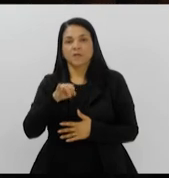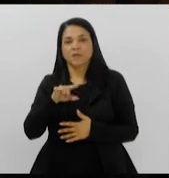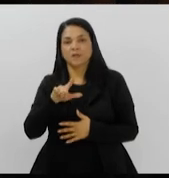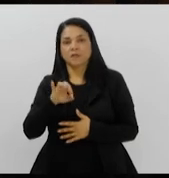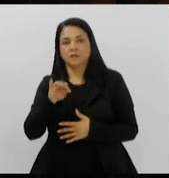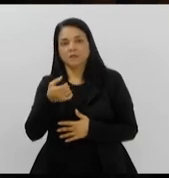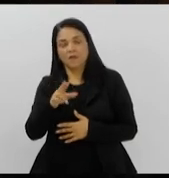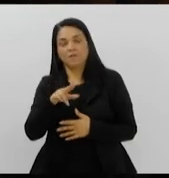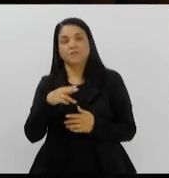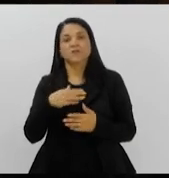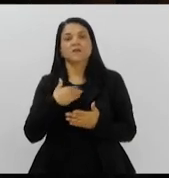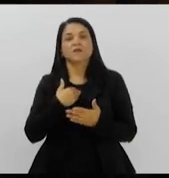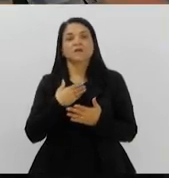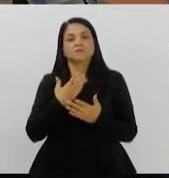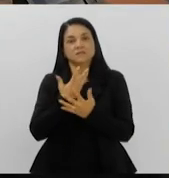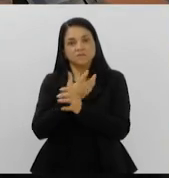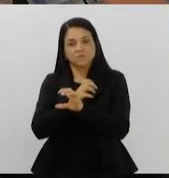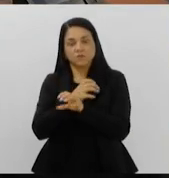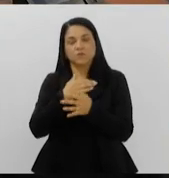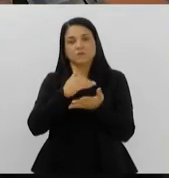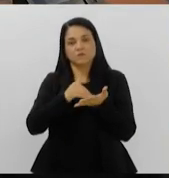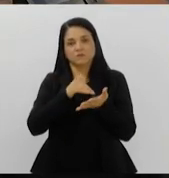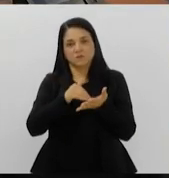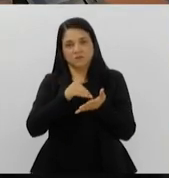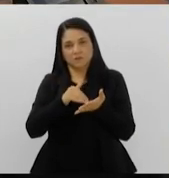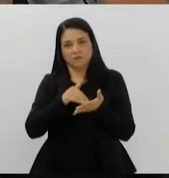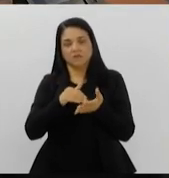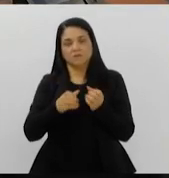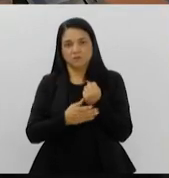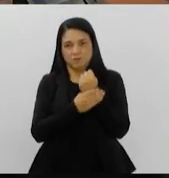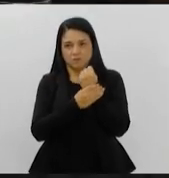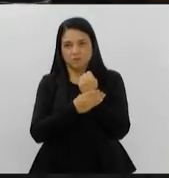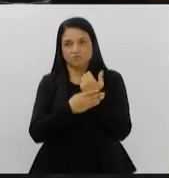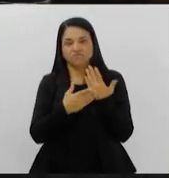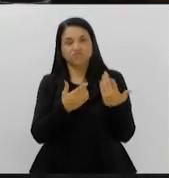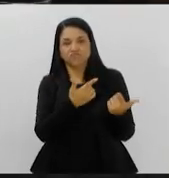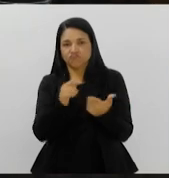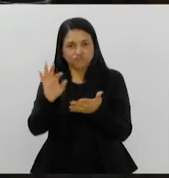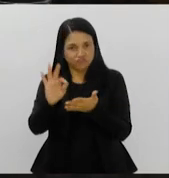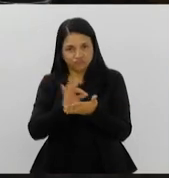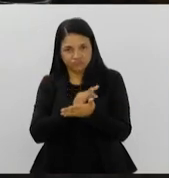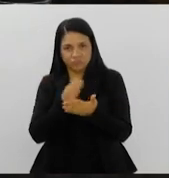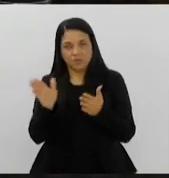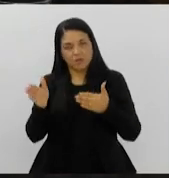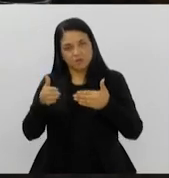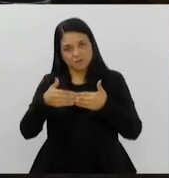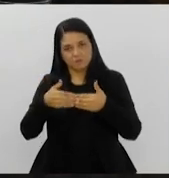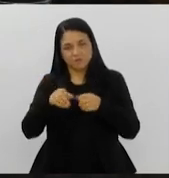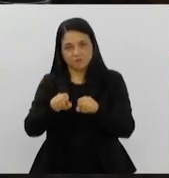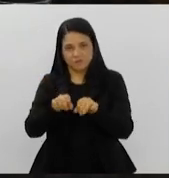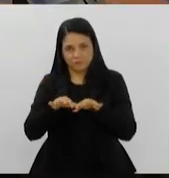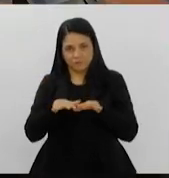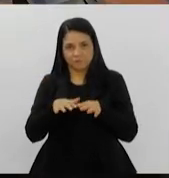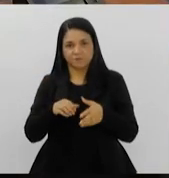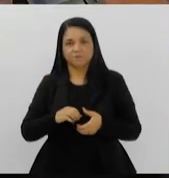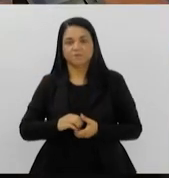de Segurança. Um abraço. Não havendo mais orador inscrito, declaro encerrada a sessão.